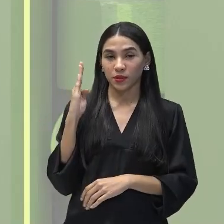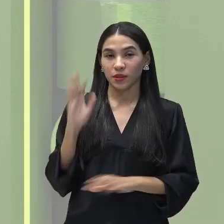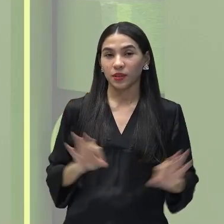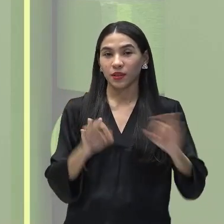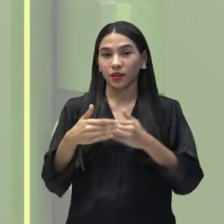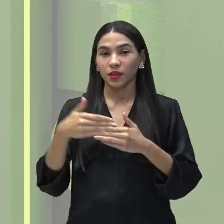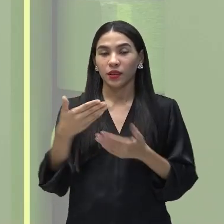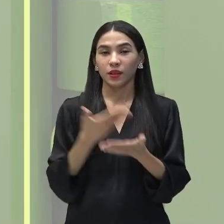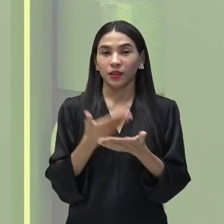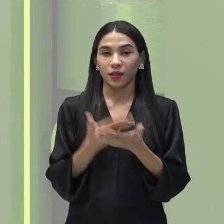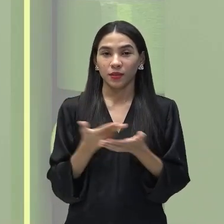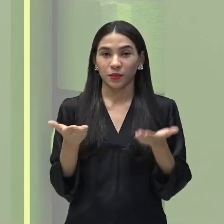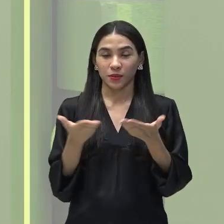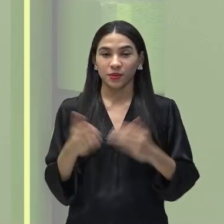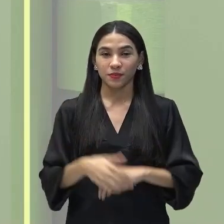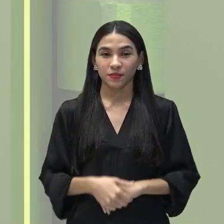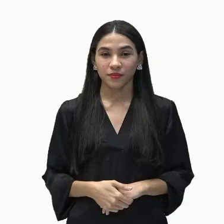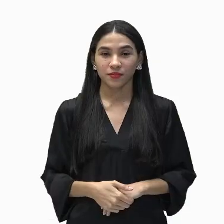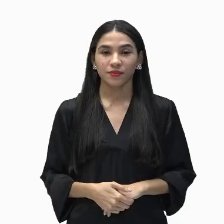conhecer a nossa aula de hoje.